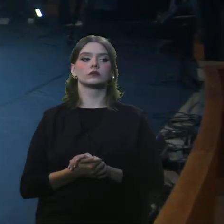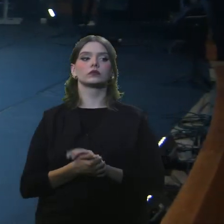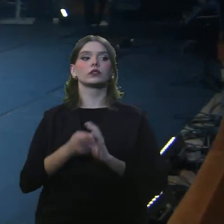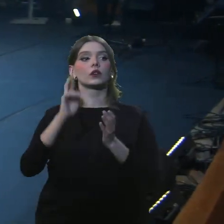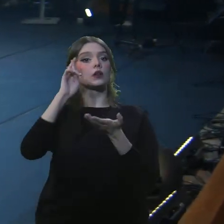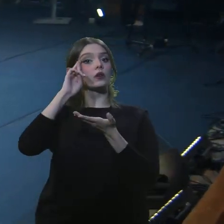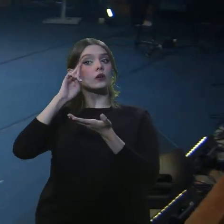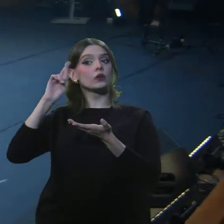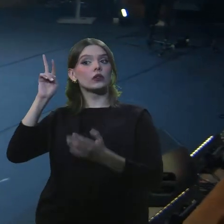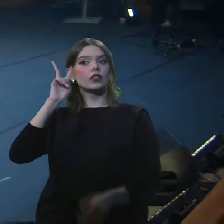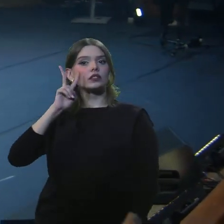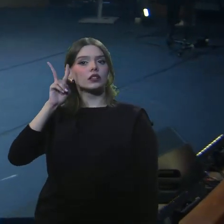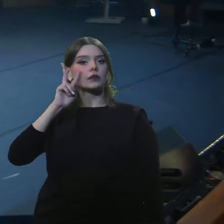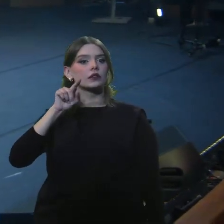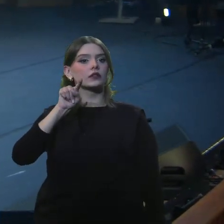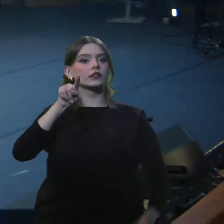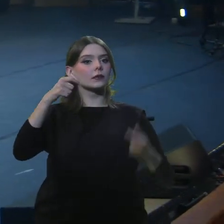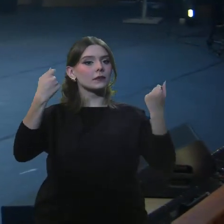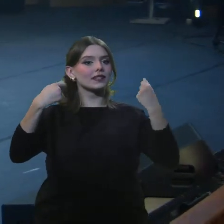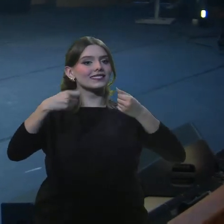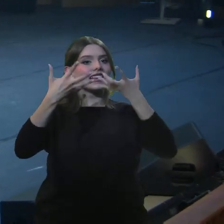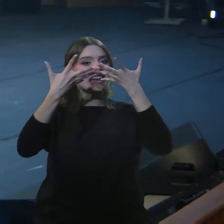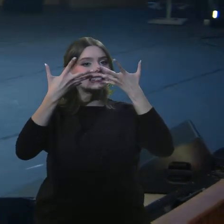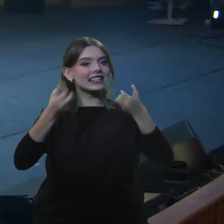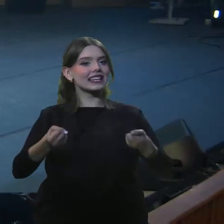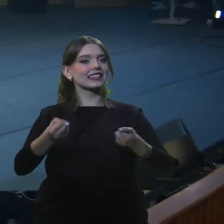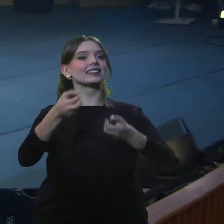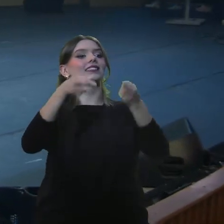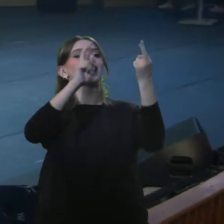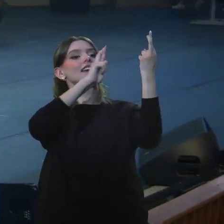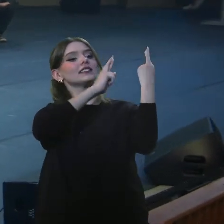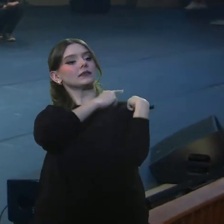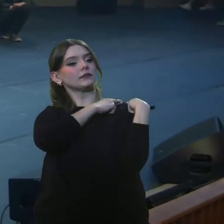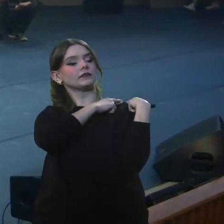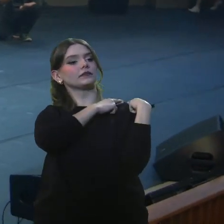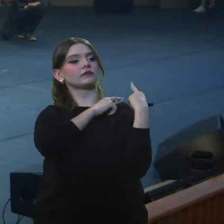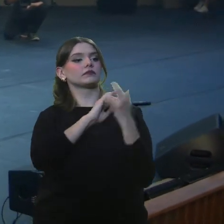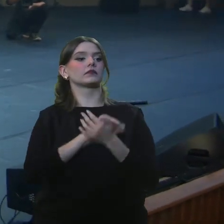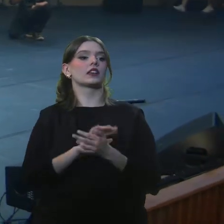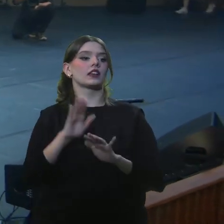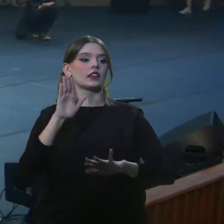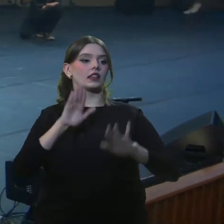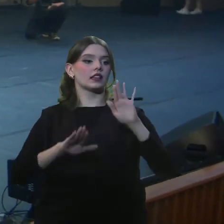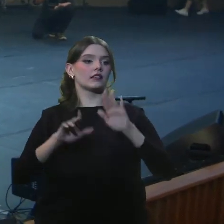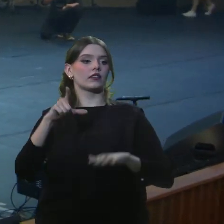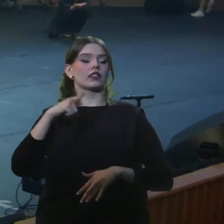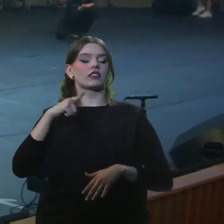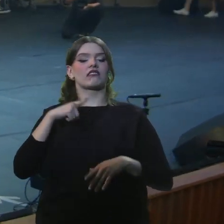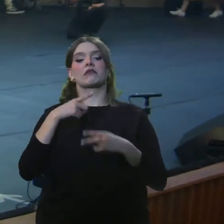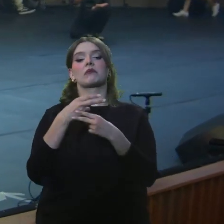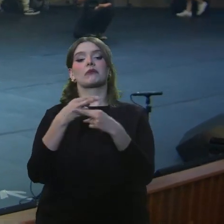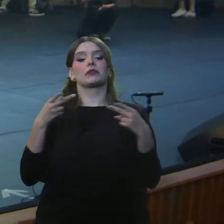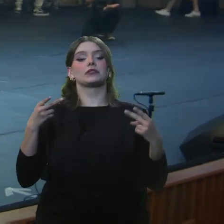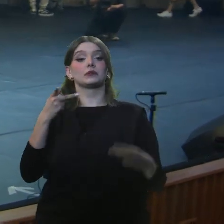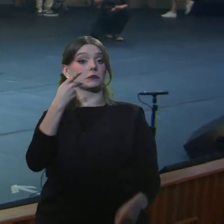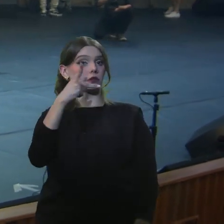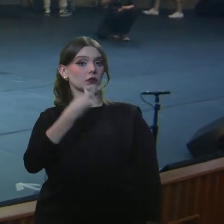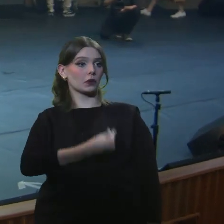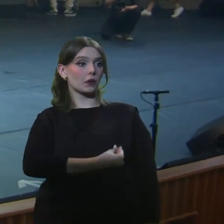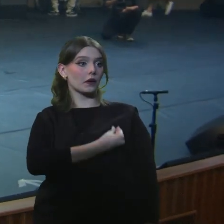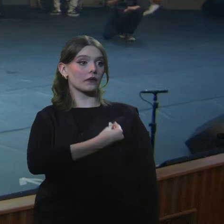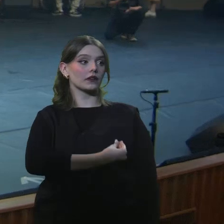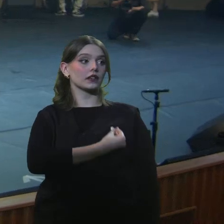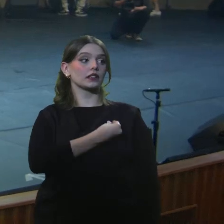você precisa assumir certas responsabilidades. Existem coisas que são sobre a tua vida. Hoje o